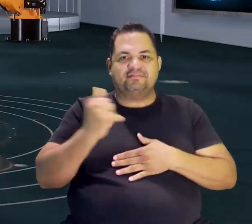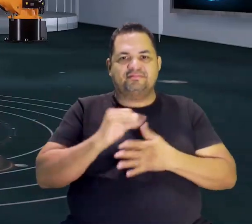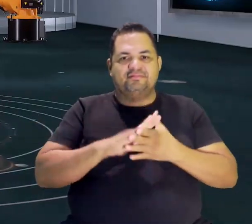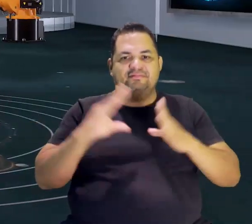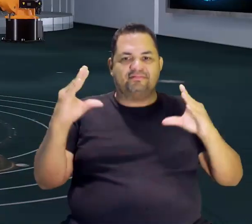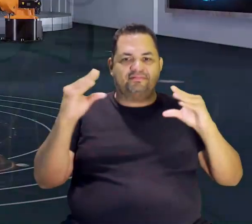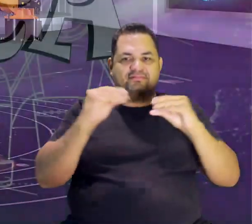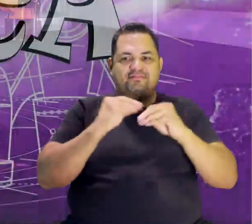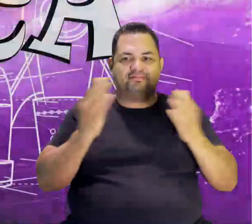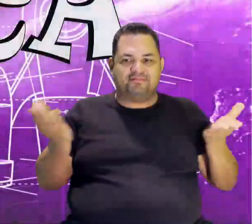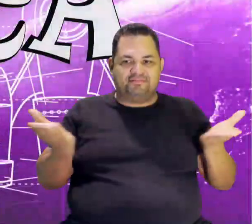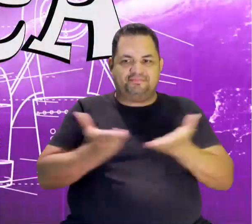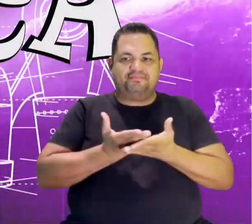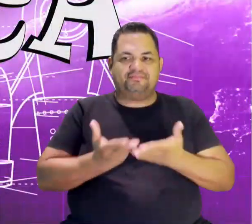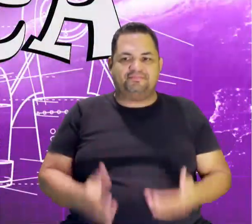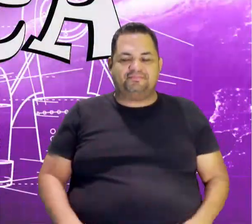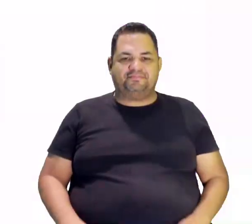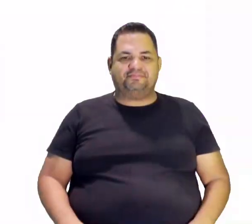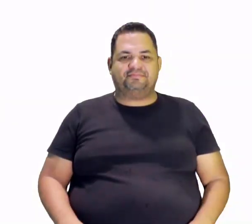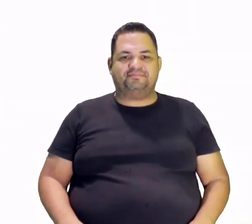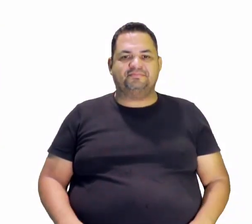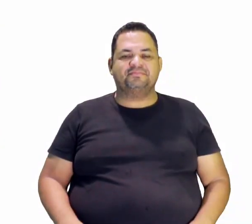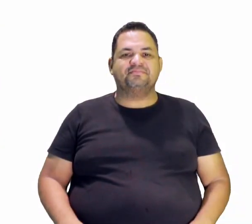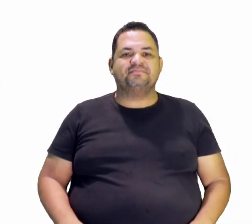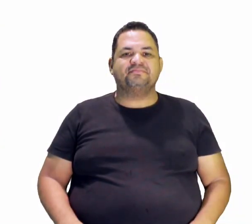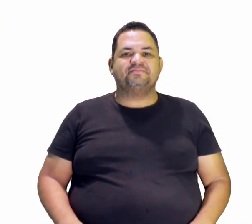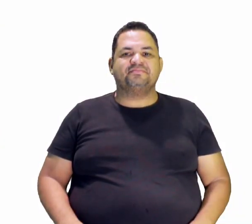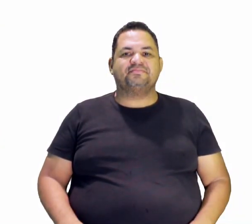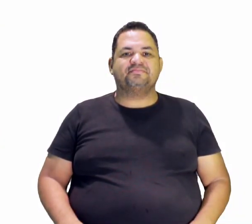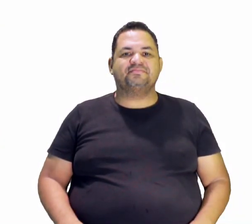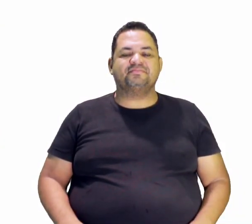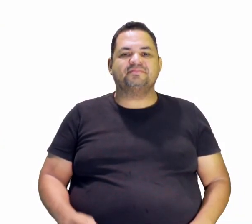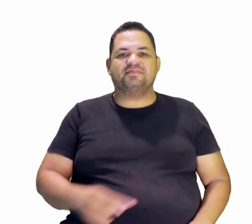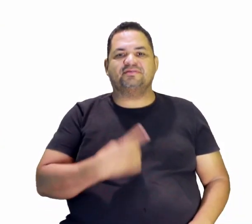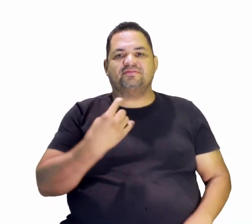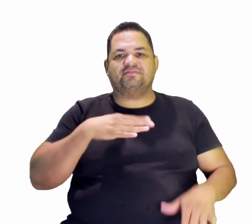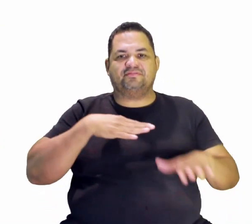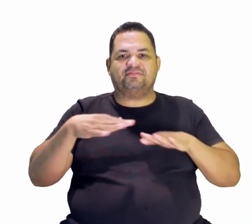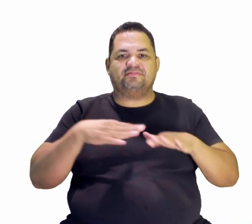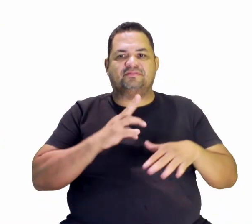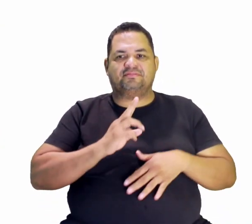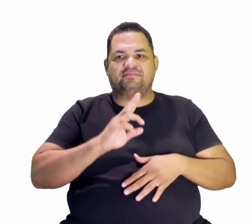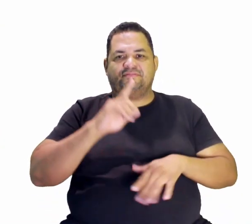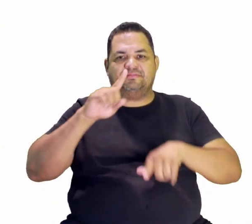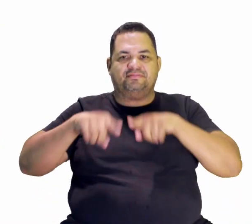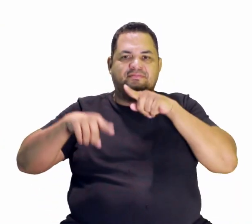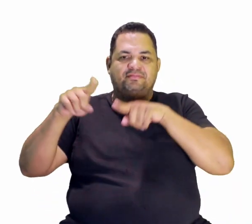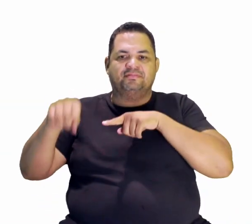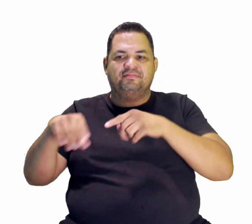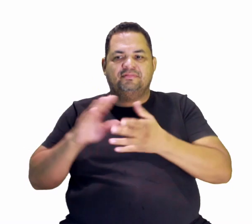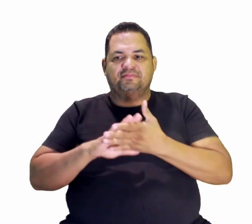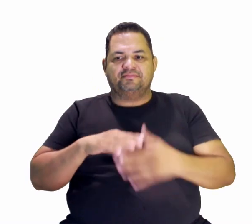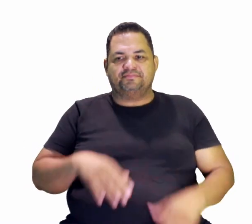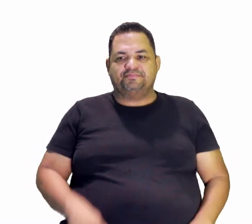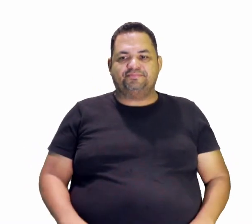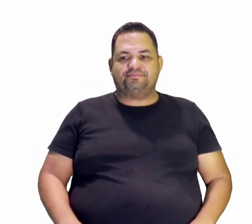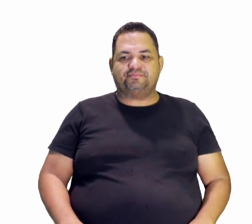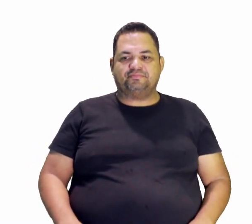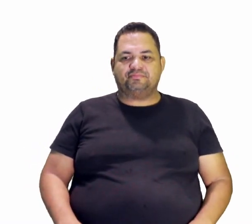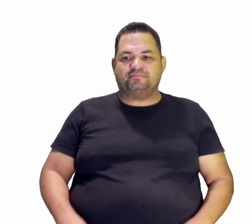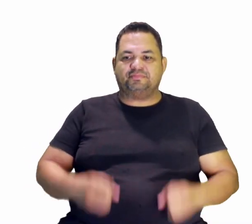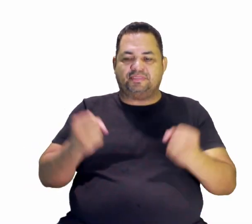resumo de hoje, ok? Olha aí, ó. Nós estamos falando do movimento uniformemente variado, só que falando de